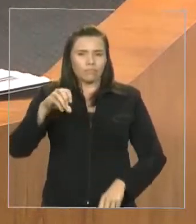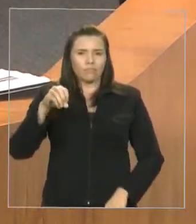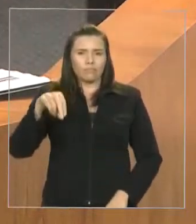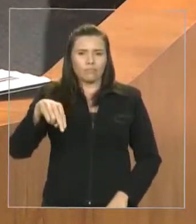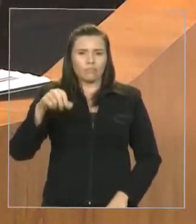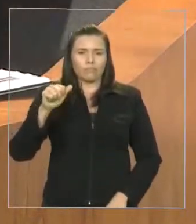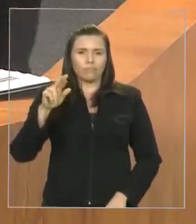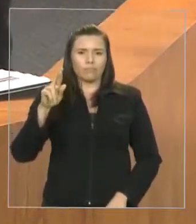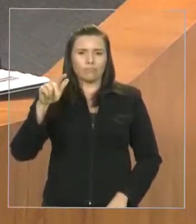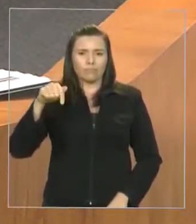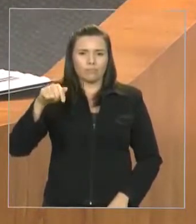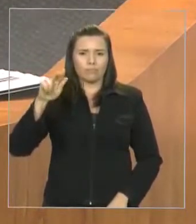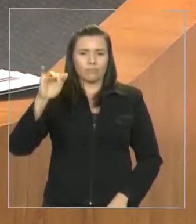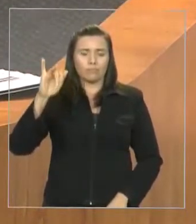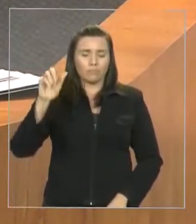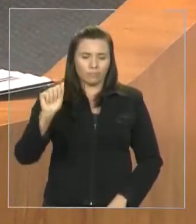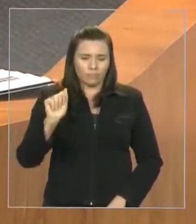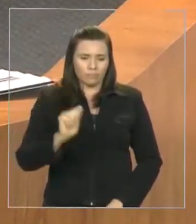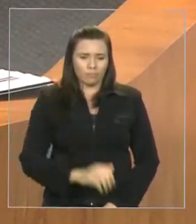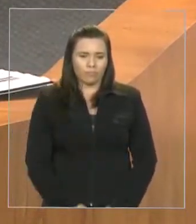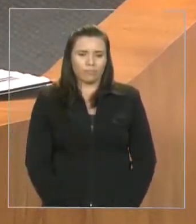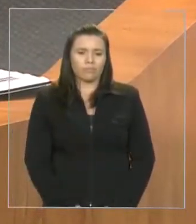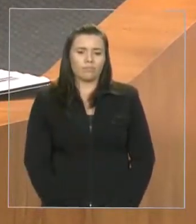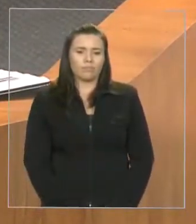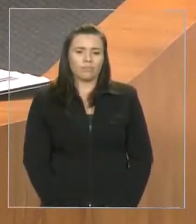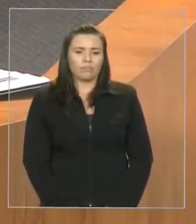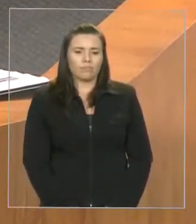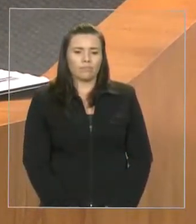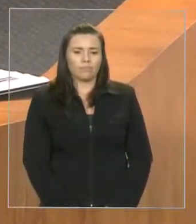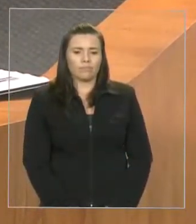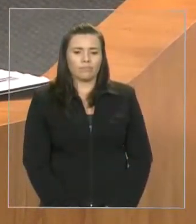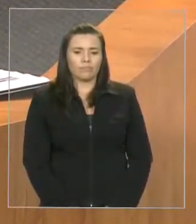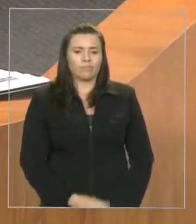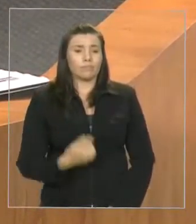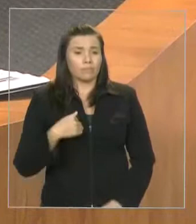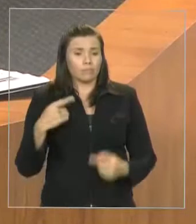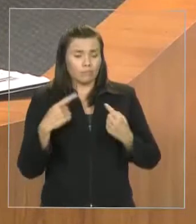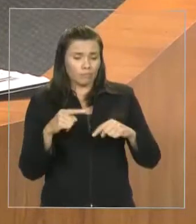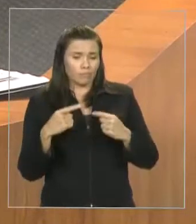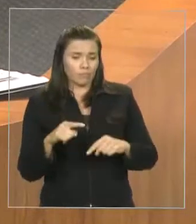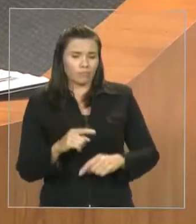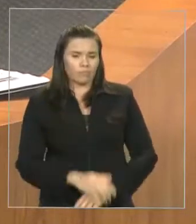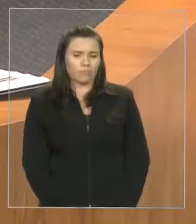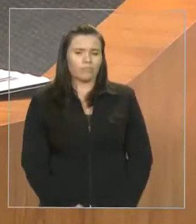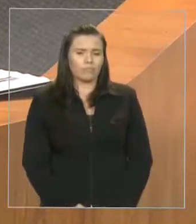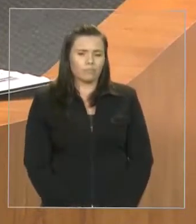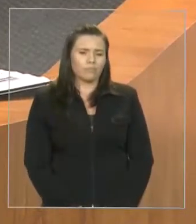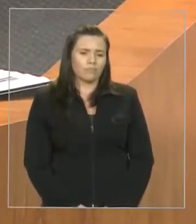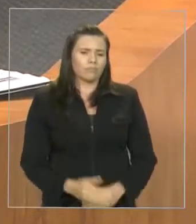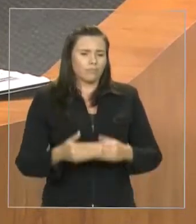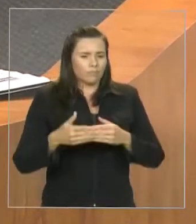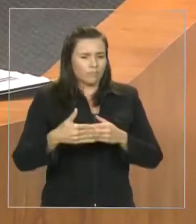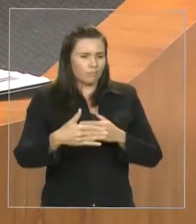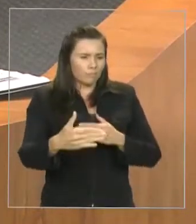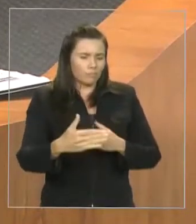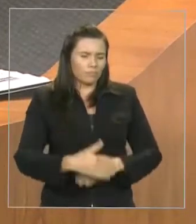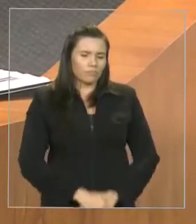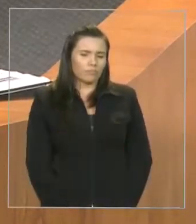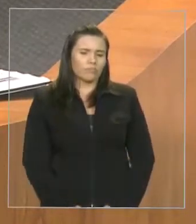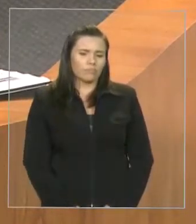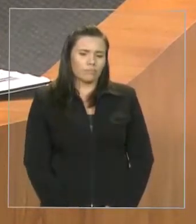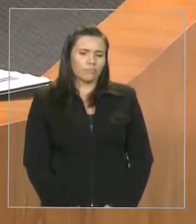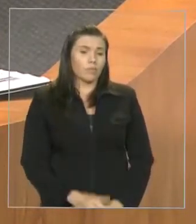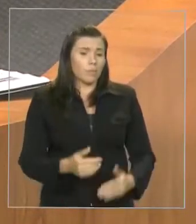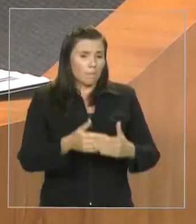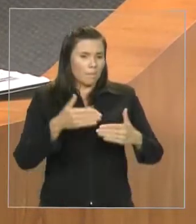políticas lhe estavam fechadas, fazendo uma crítica ao período